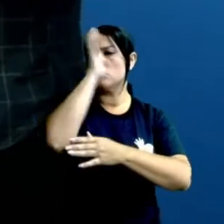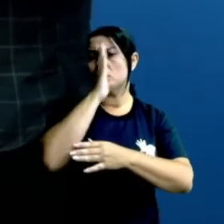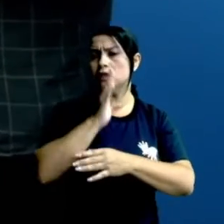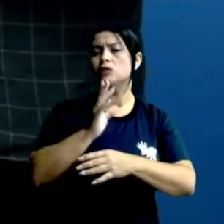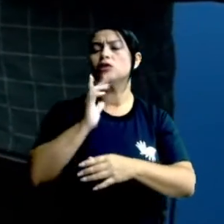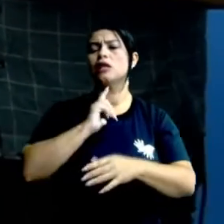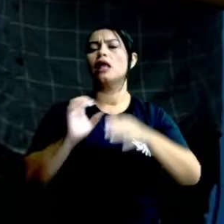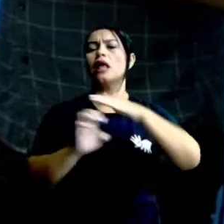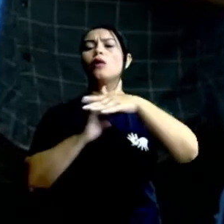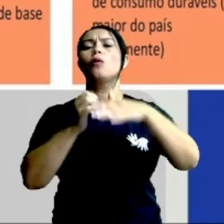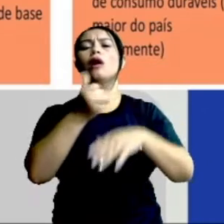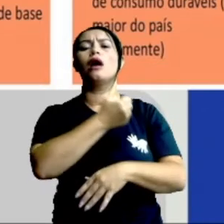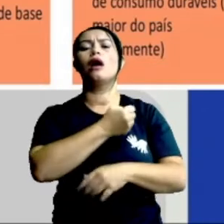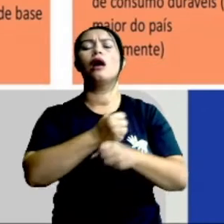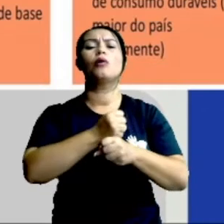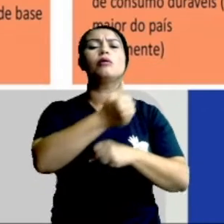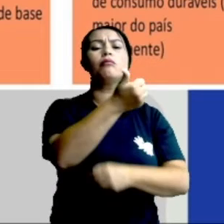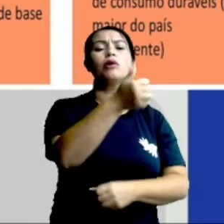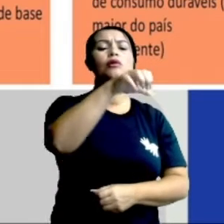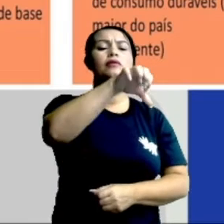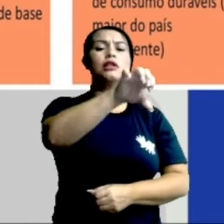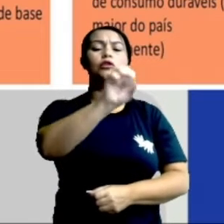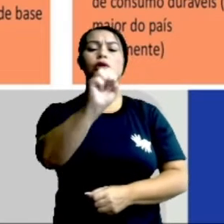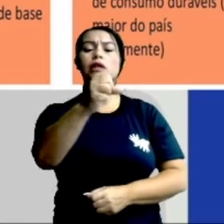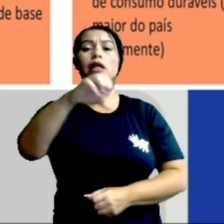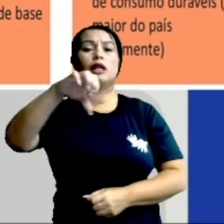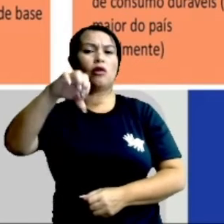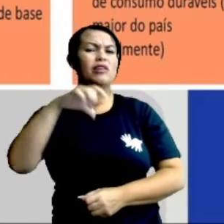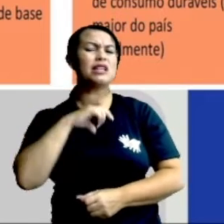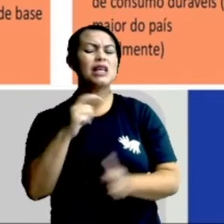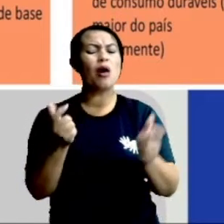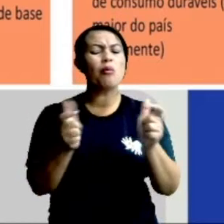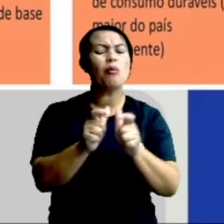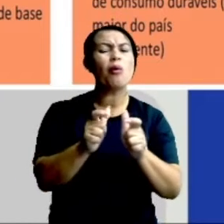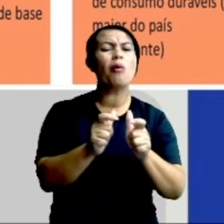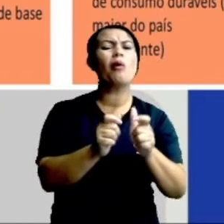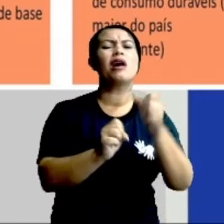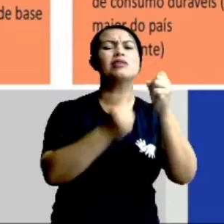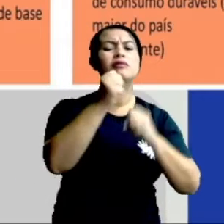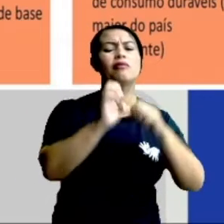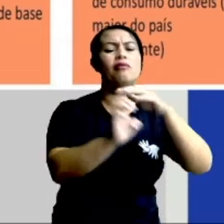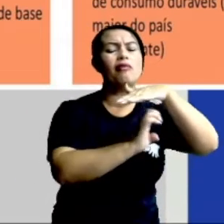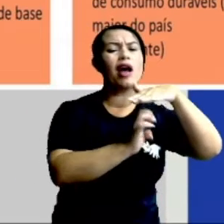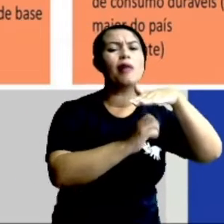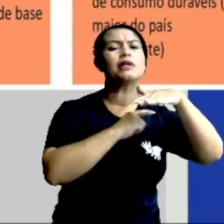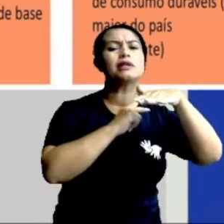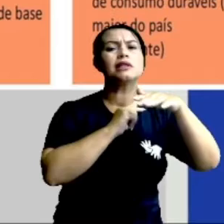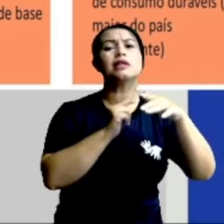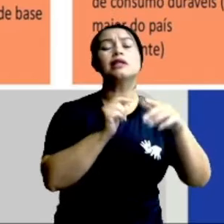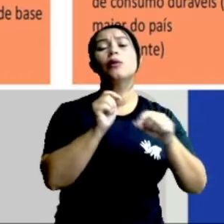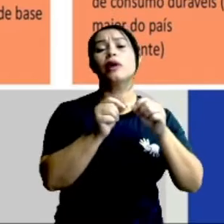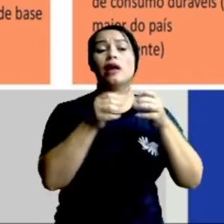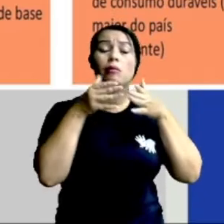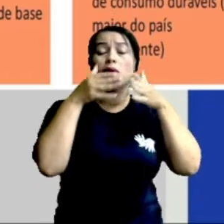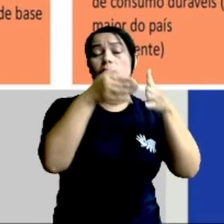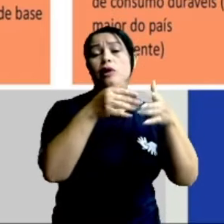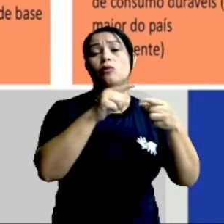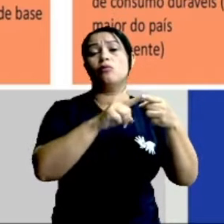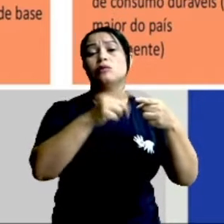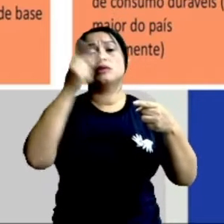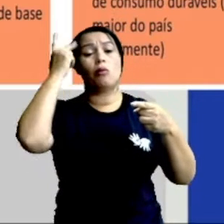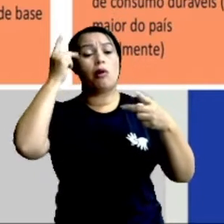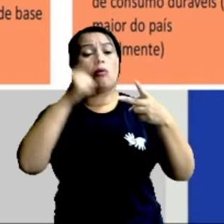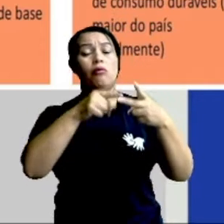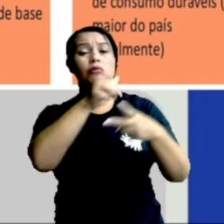tem em 1889, existia poucas fábricas no nosso país, tá? A maioria delas se concentrava em duas cidades, São Paulo e Rio de